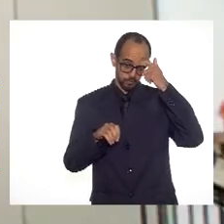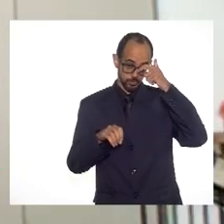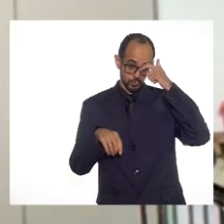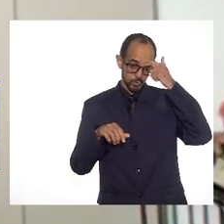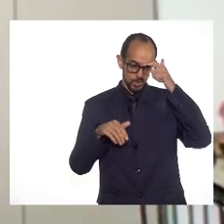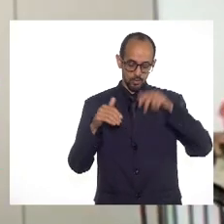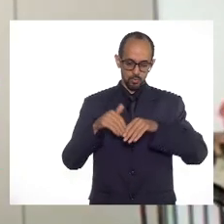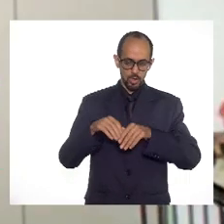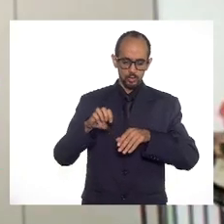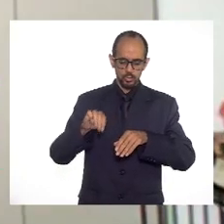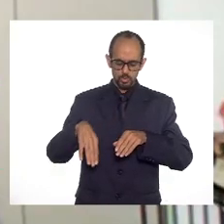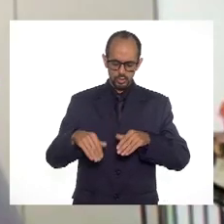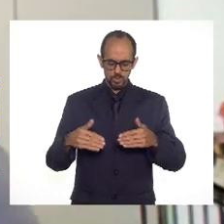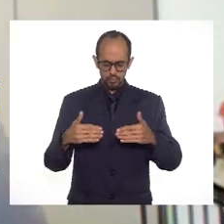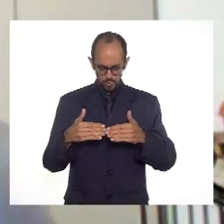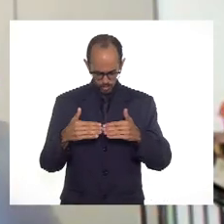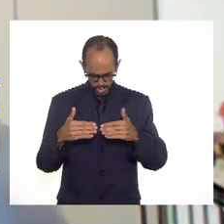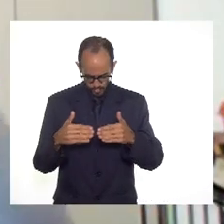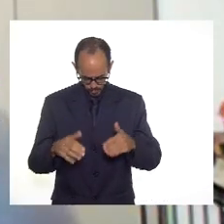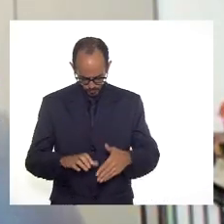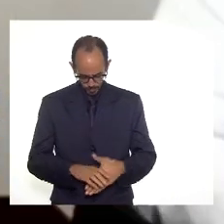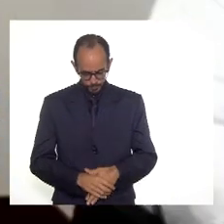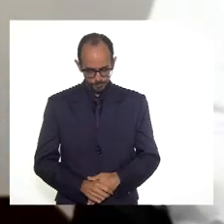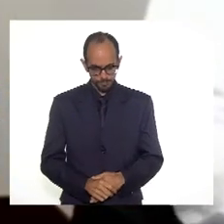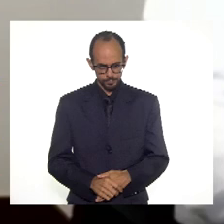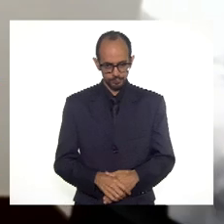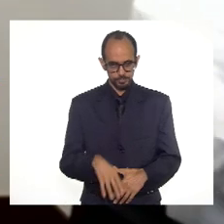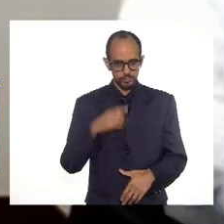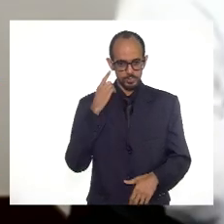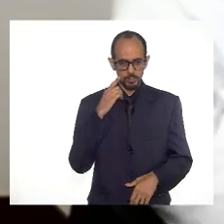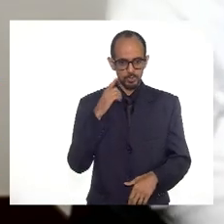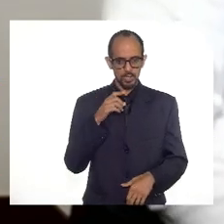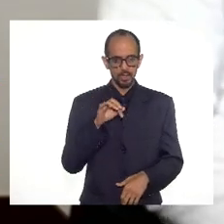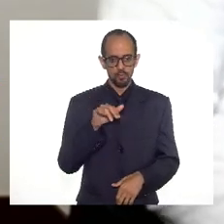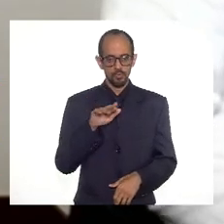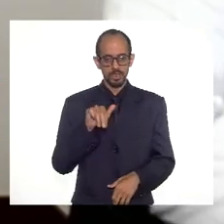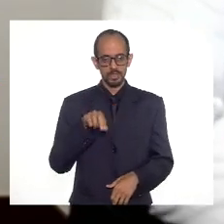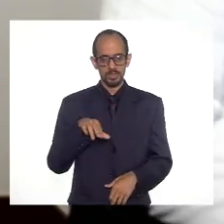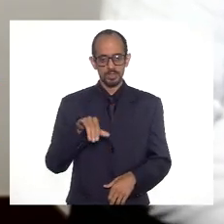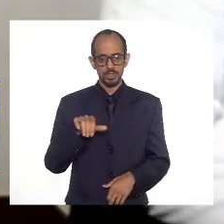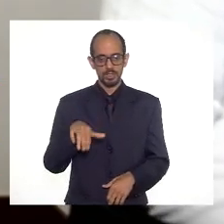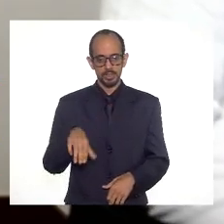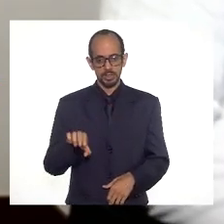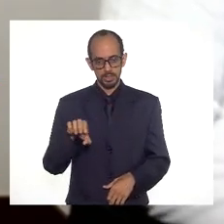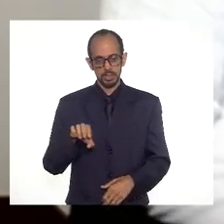Voto sim, presidente. Favorável. Obrigado. Deputada Franciane Mota.